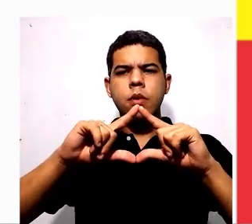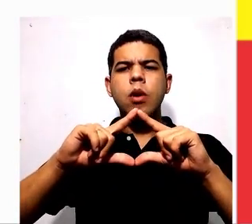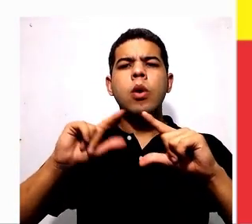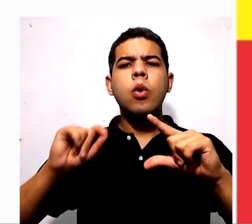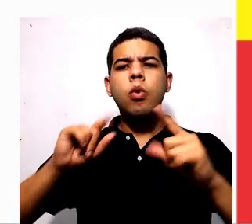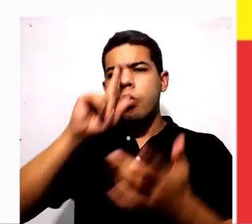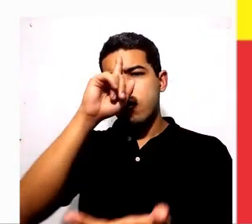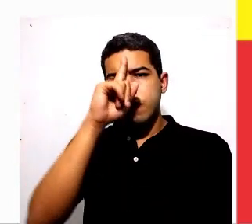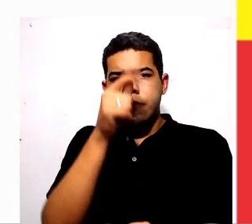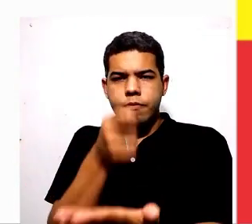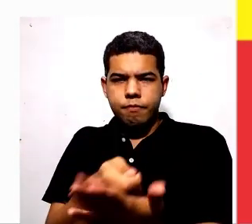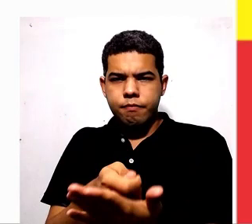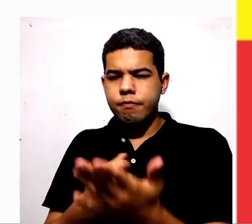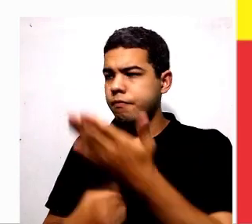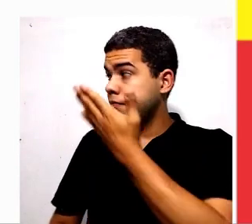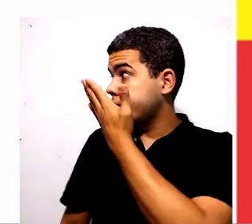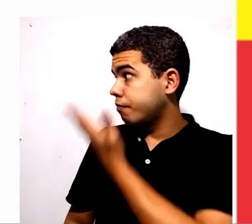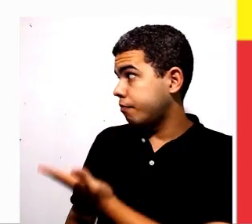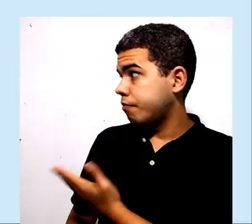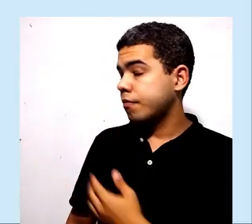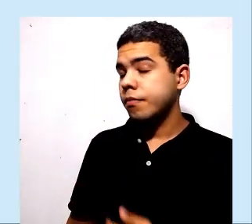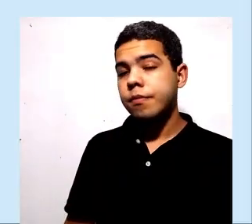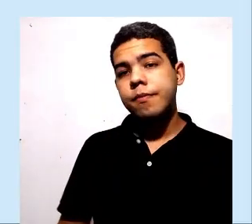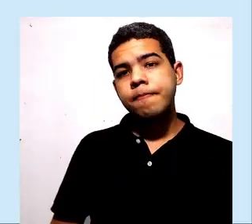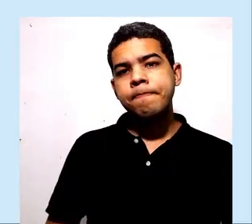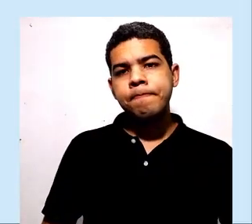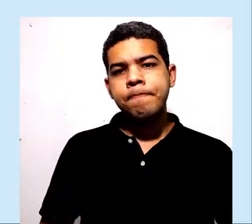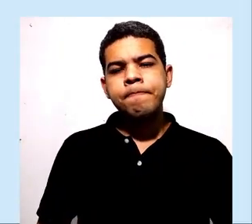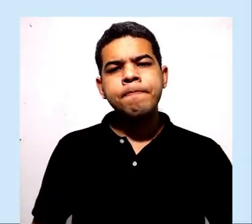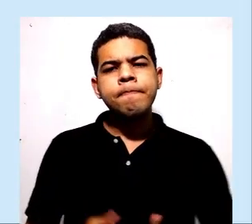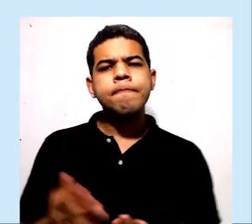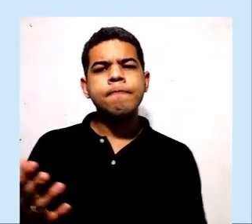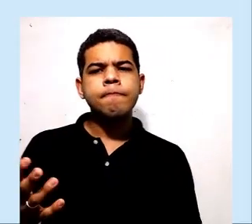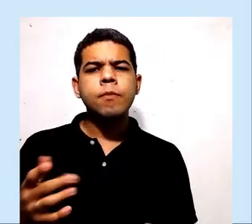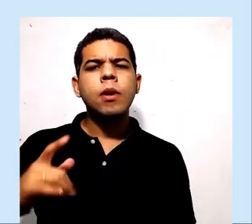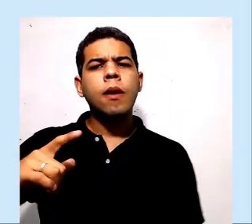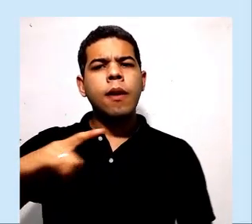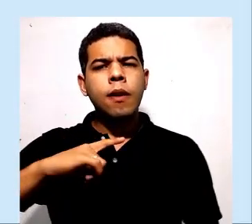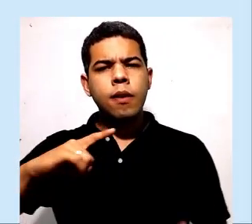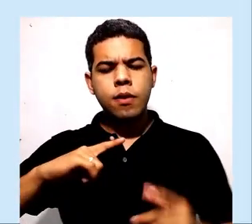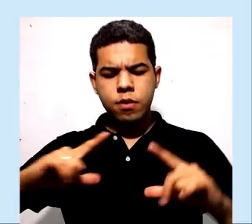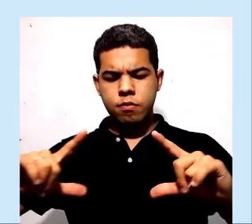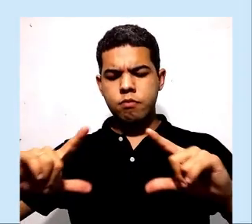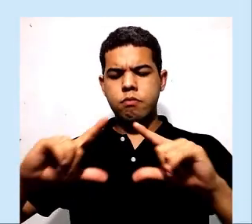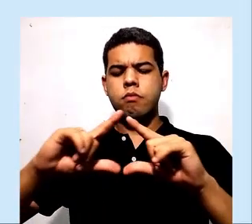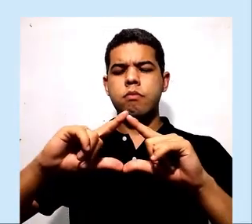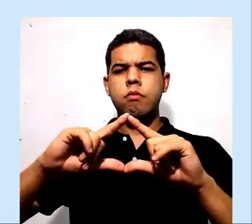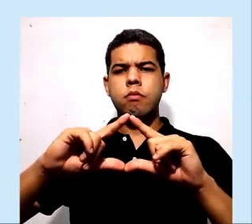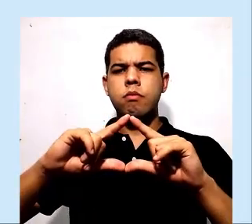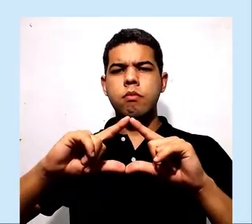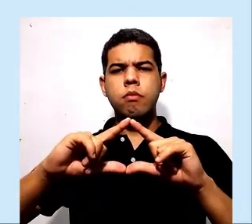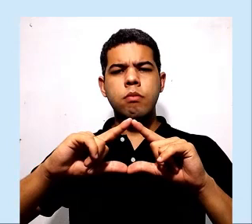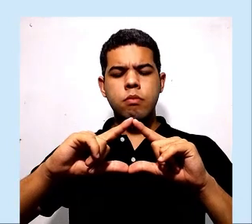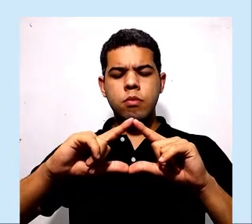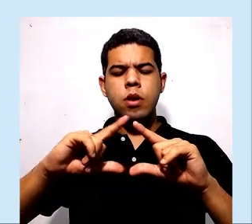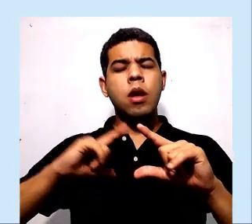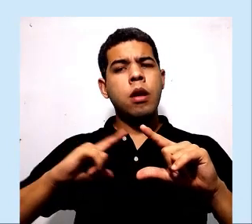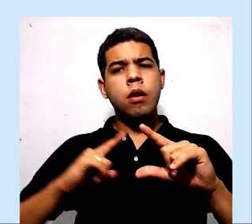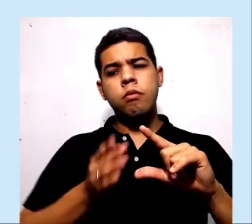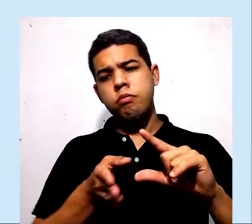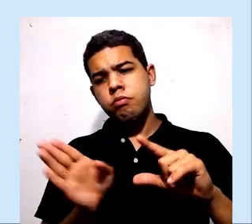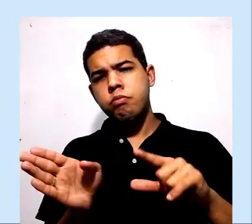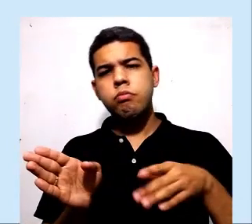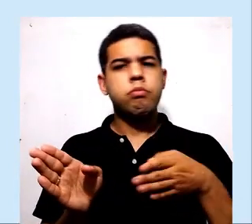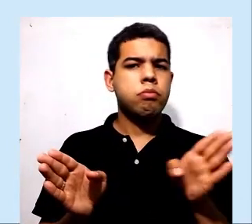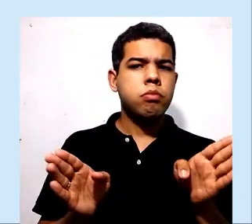uma decisão. Beleza? Então, ó, voltando aqui. Quando tiver o losango, terá duas